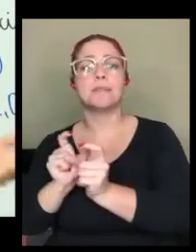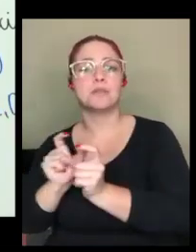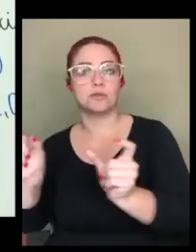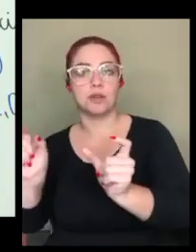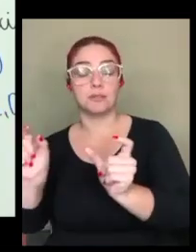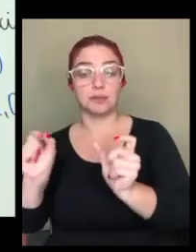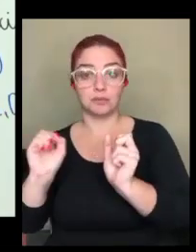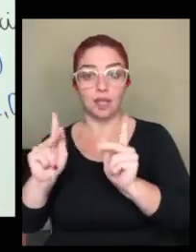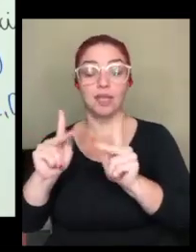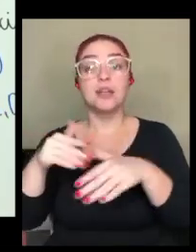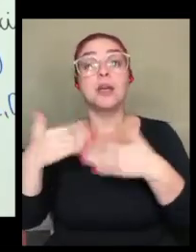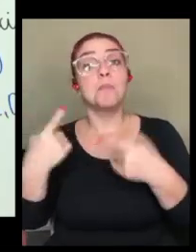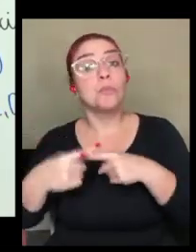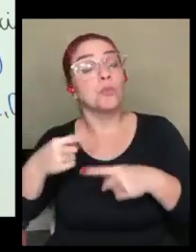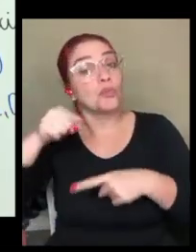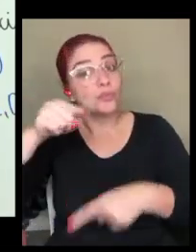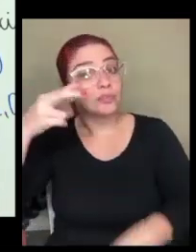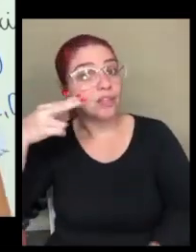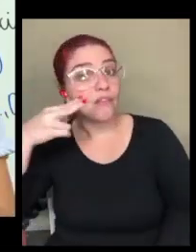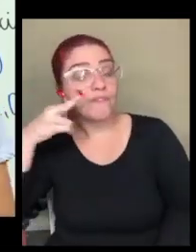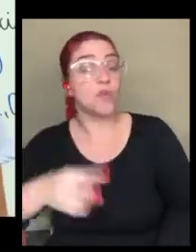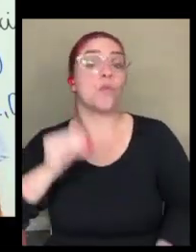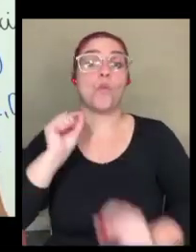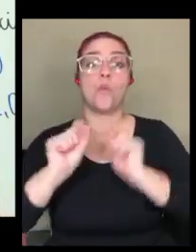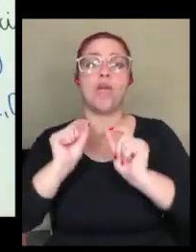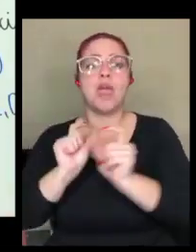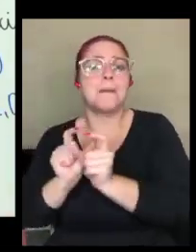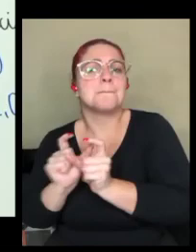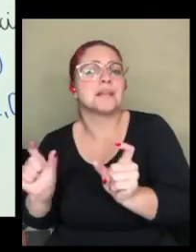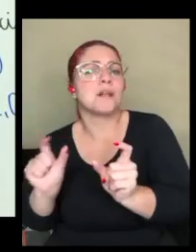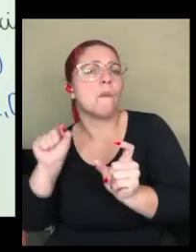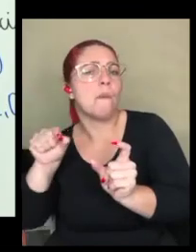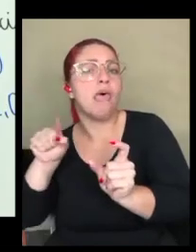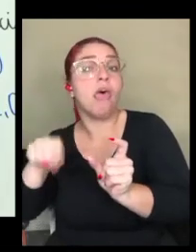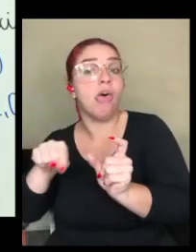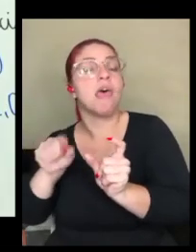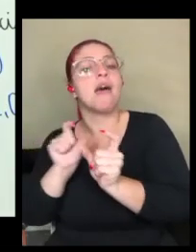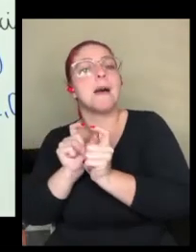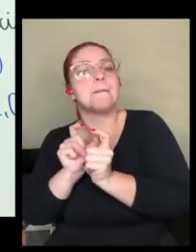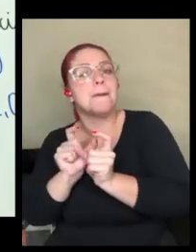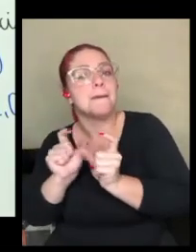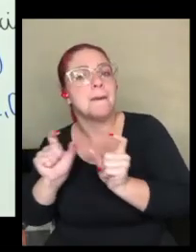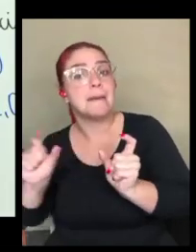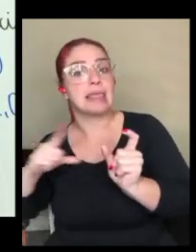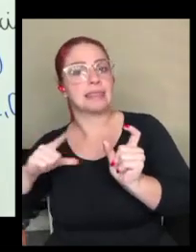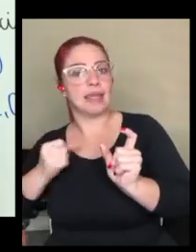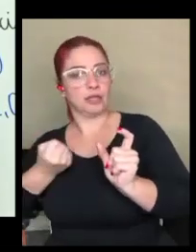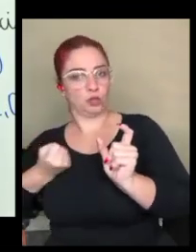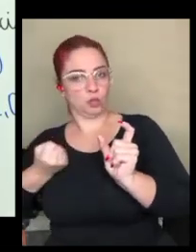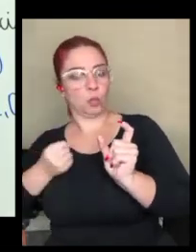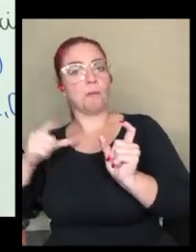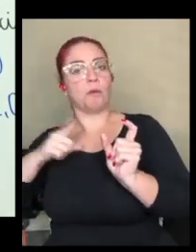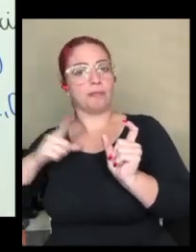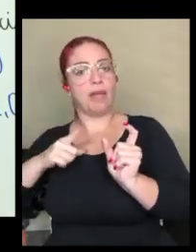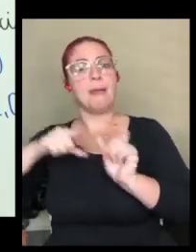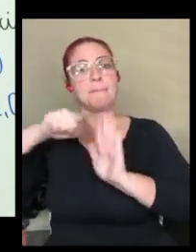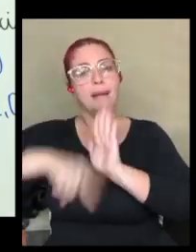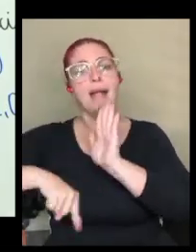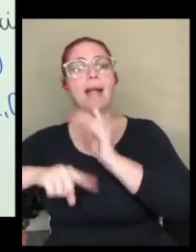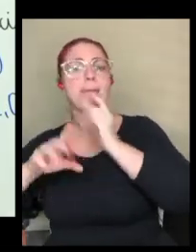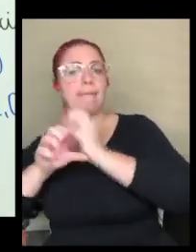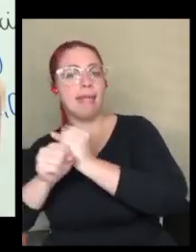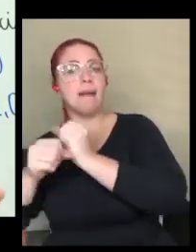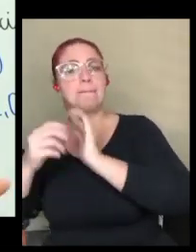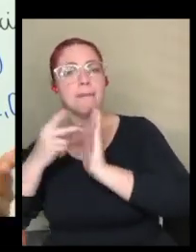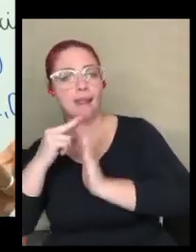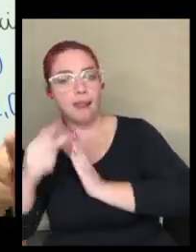expressão algébrica. Porque você viu então que uma expressão algébrica é o que mesmo? É uma expressão que tem números, operações e